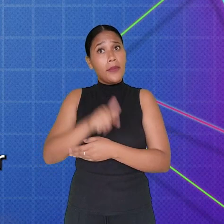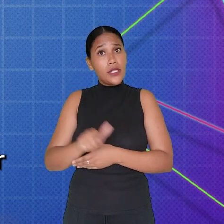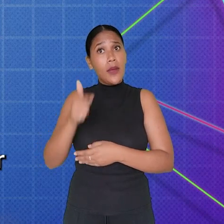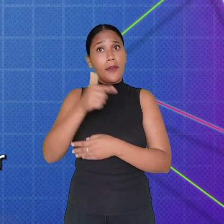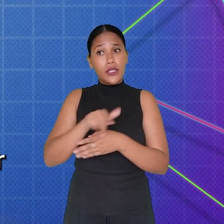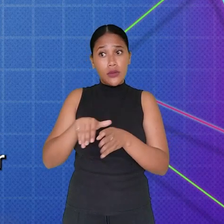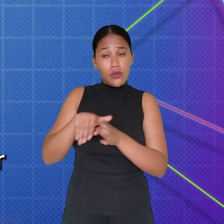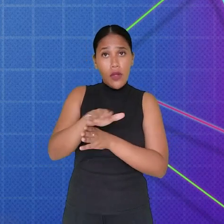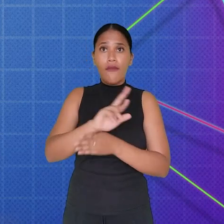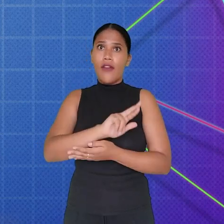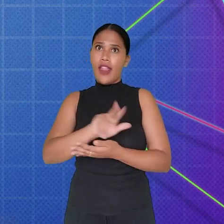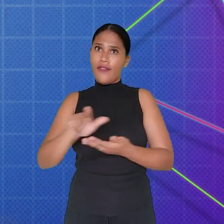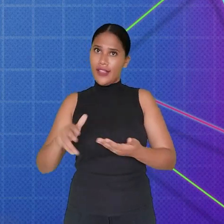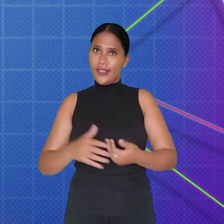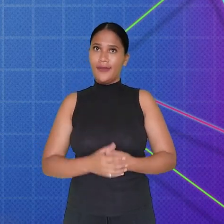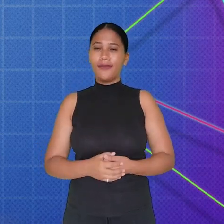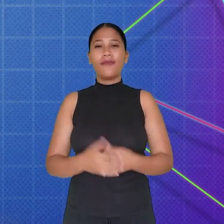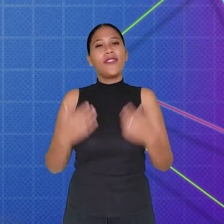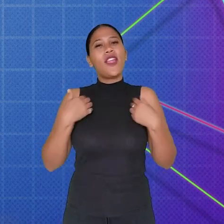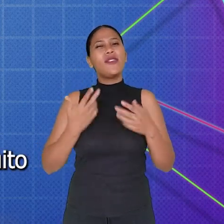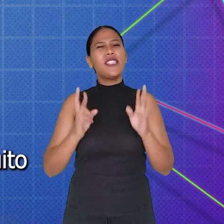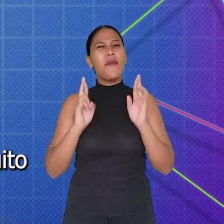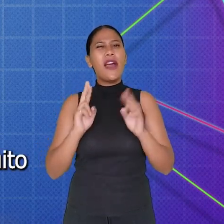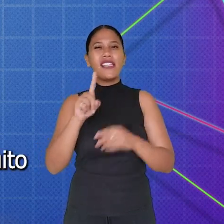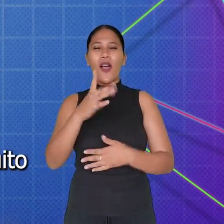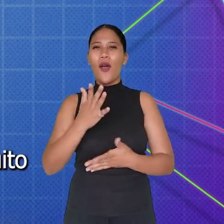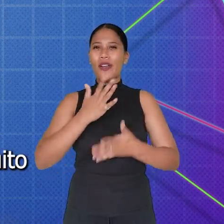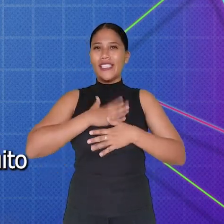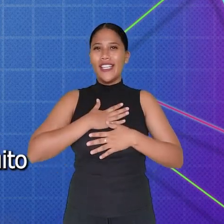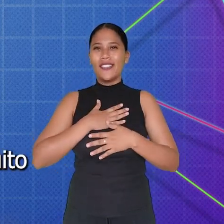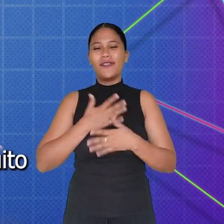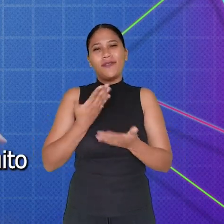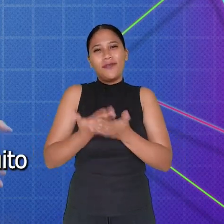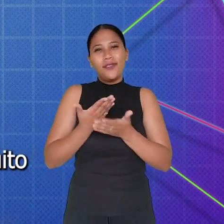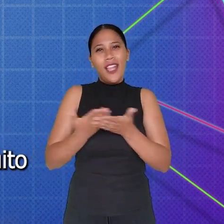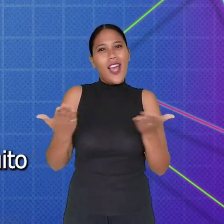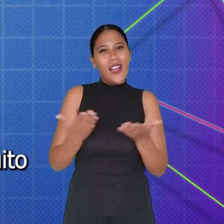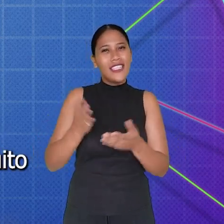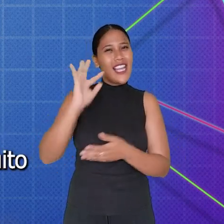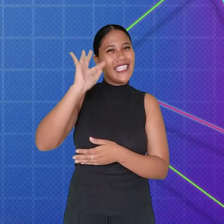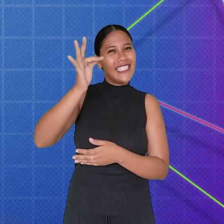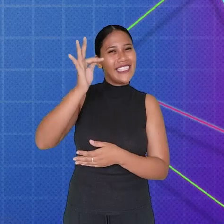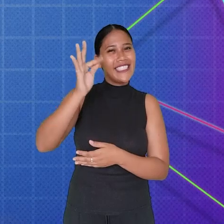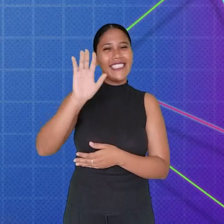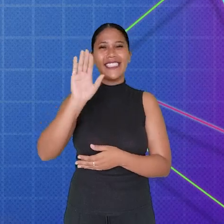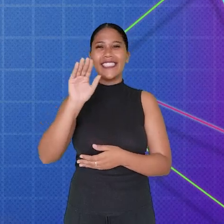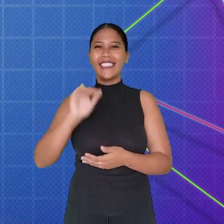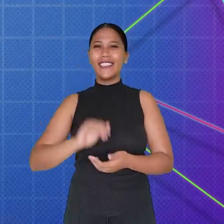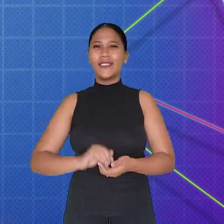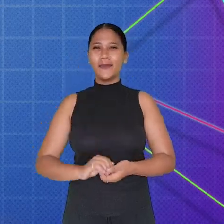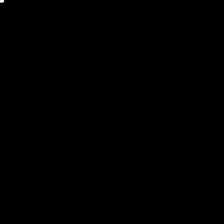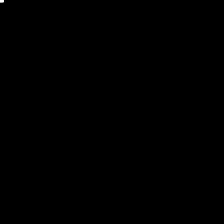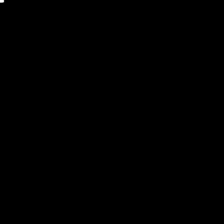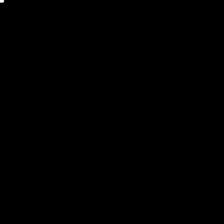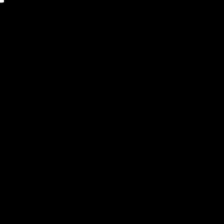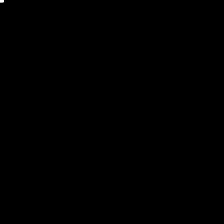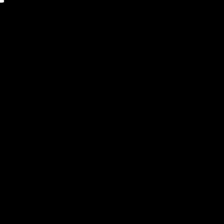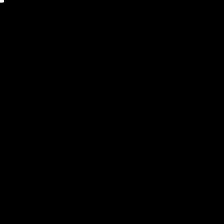repetir uma série de instruções várias vezes. Eu espero que vocês tenham gostado muito da nossa aula e até mais!